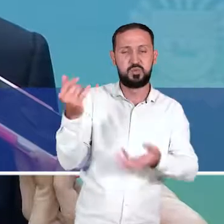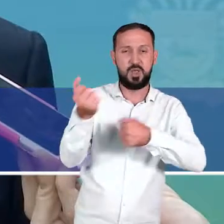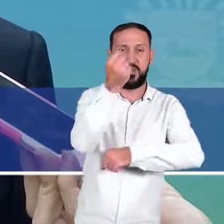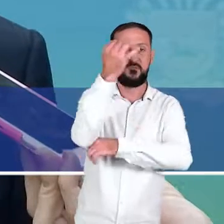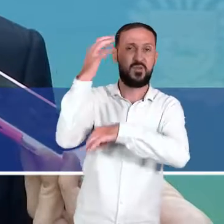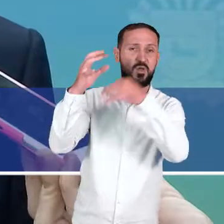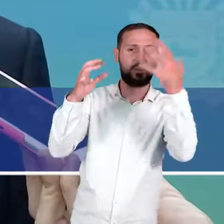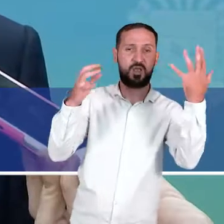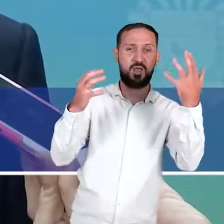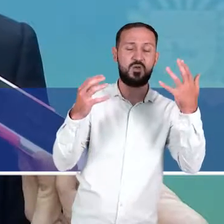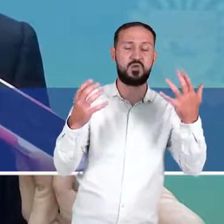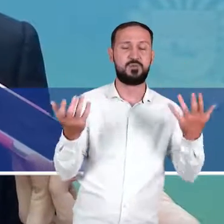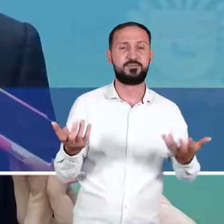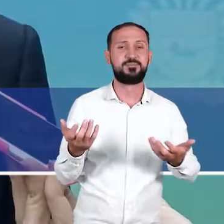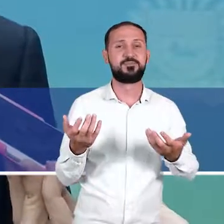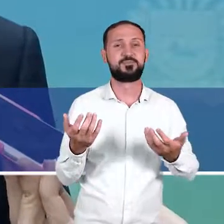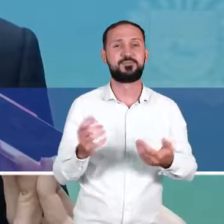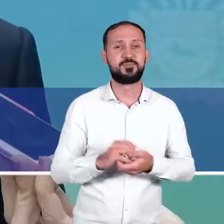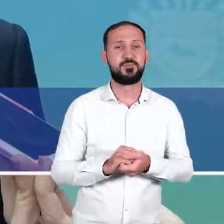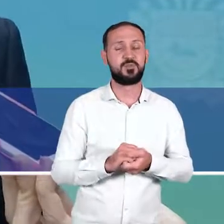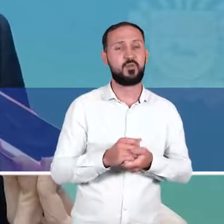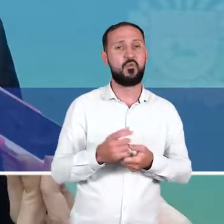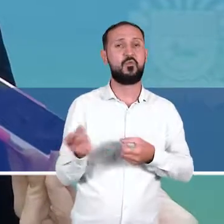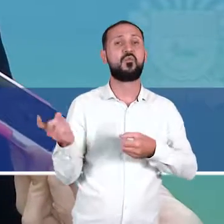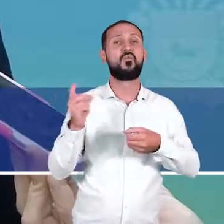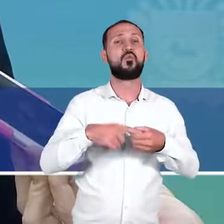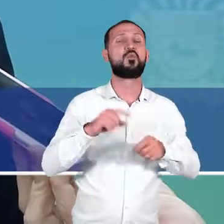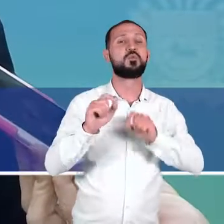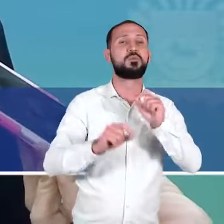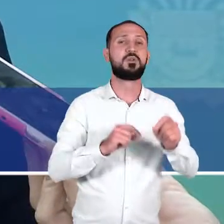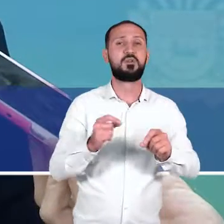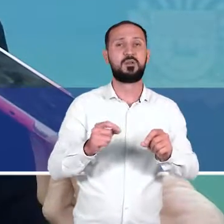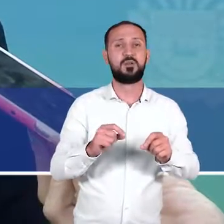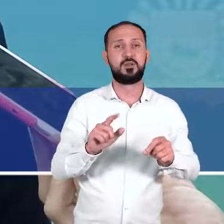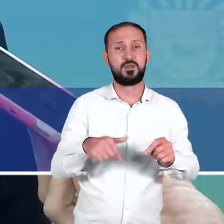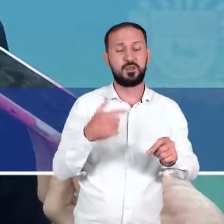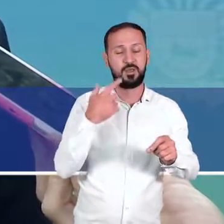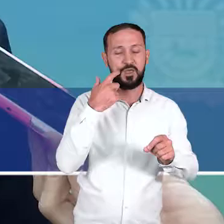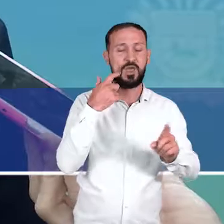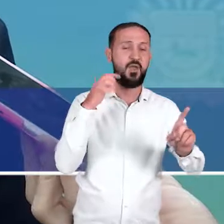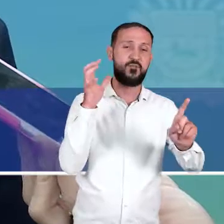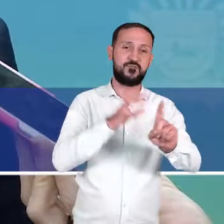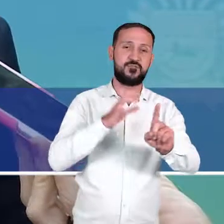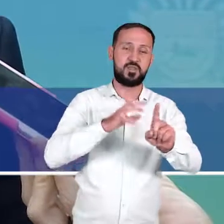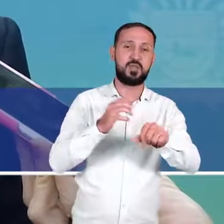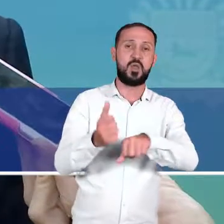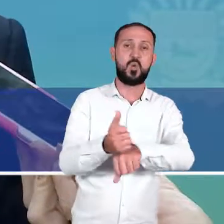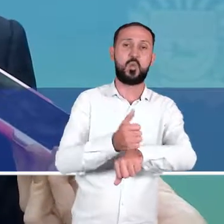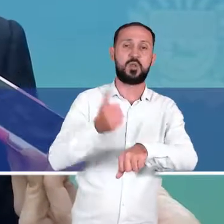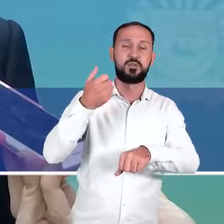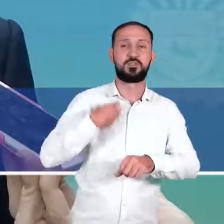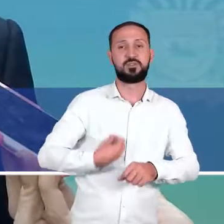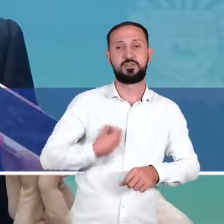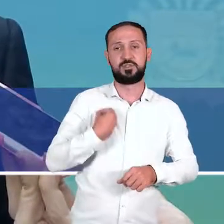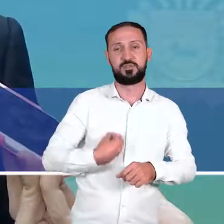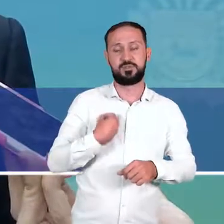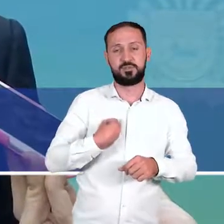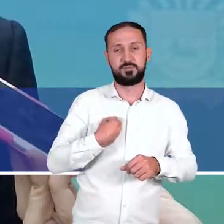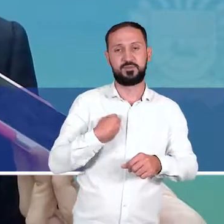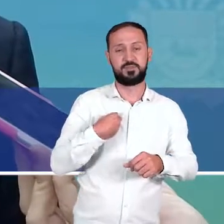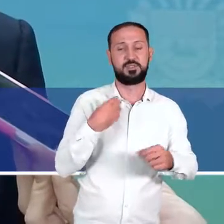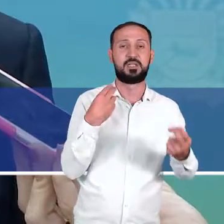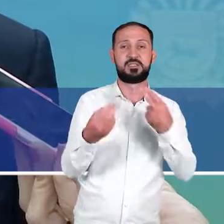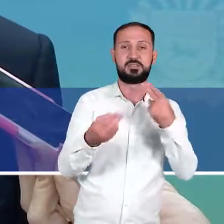isso, como disse, reiterando, afeta a qualidade de vida na área urbana,